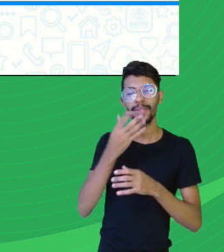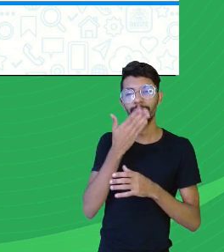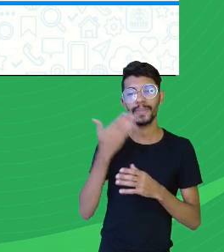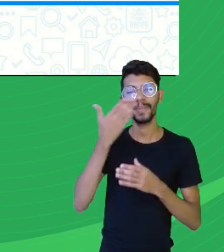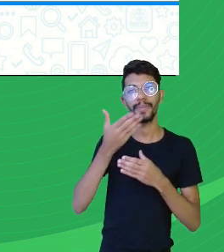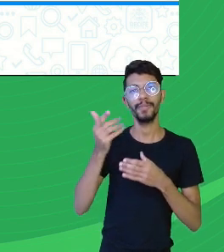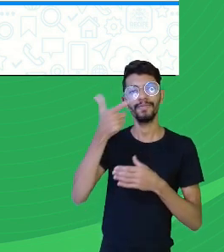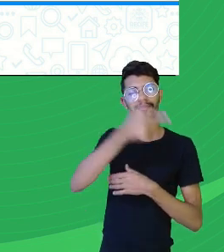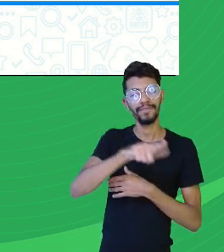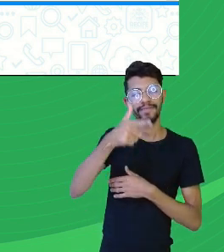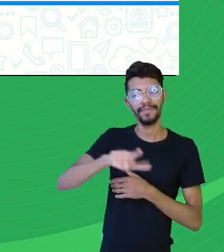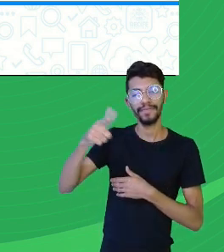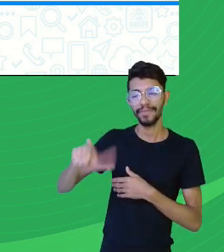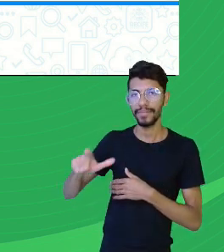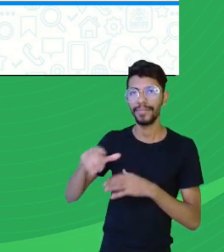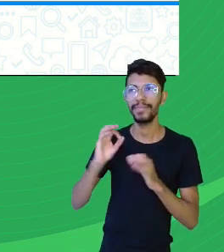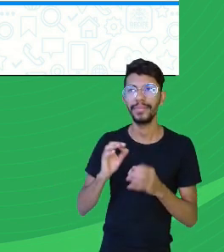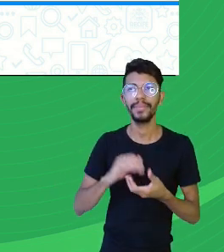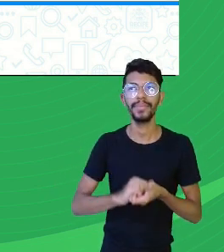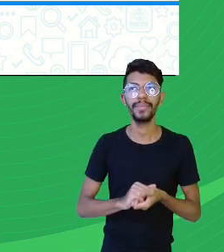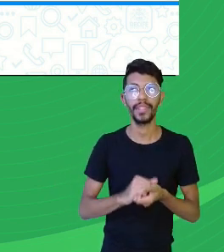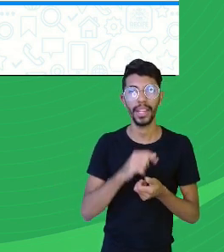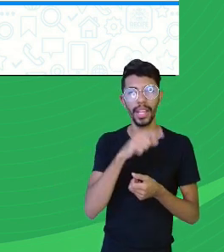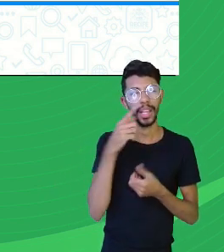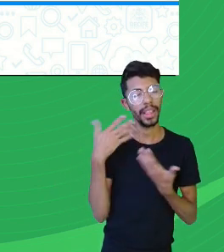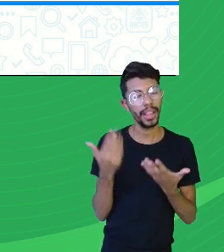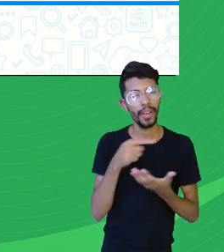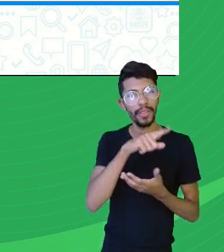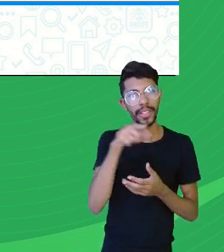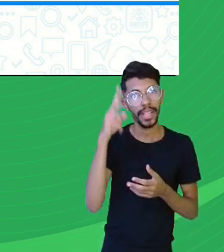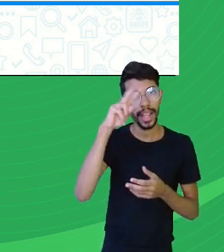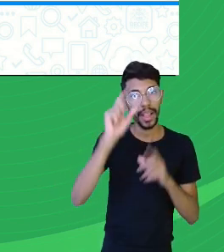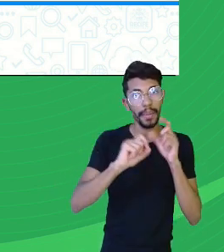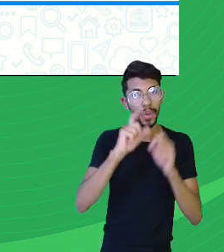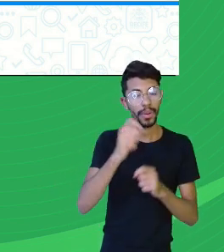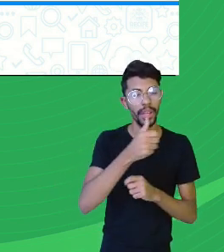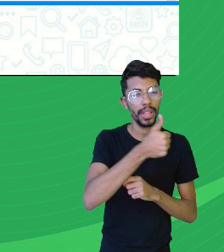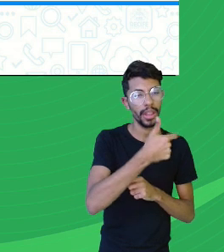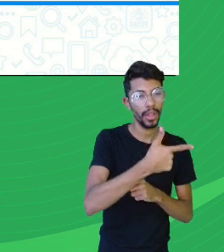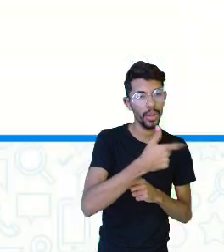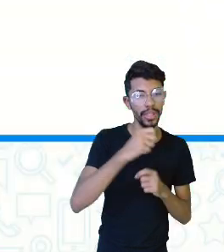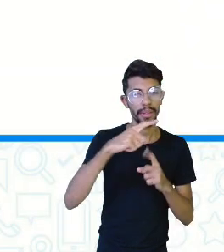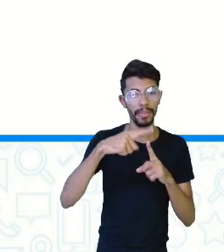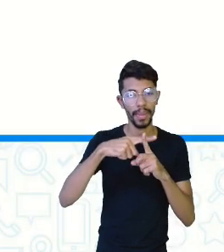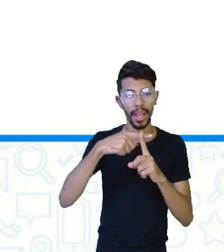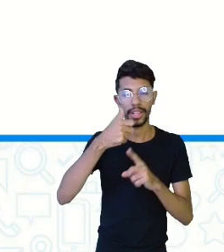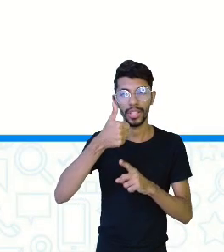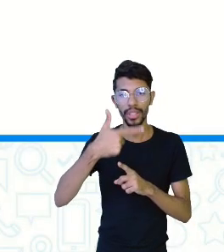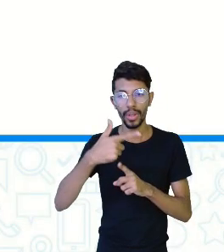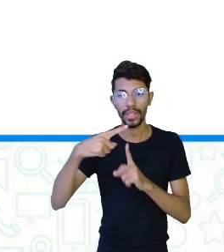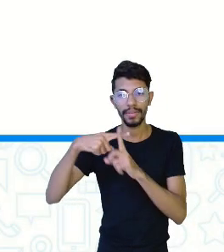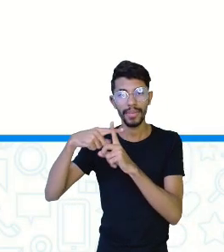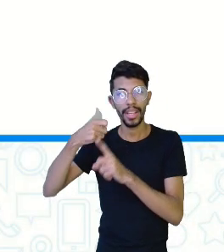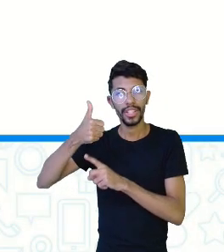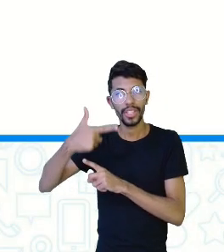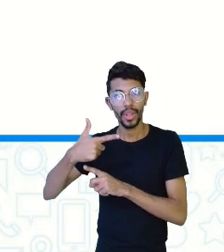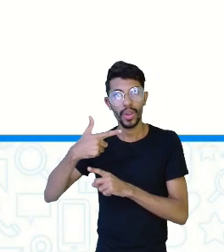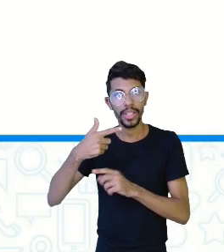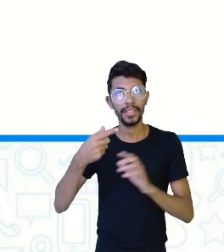sendo repetida. Vocês lembram? 12 mais 12 mais 12 é 3 vezes 12, que deu um total